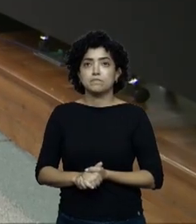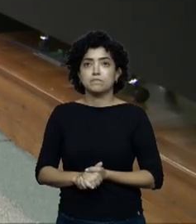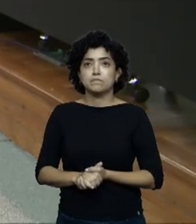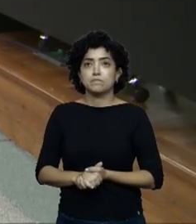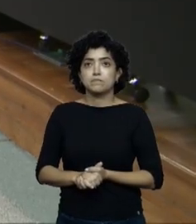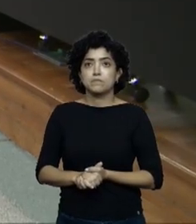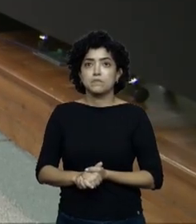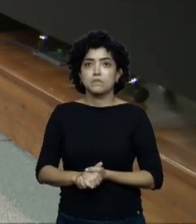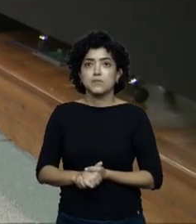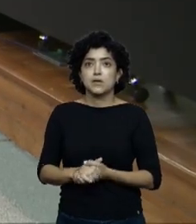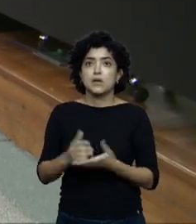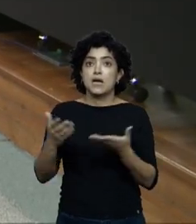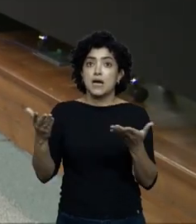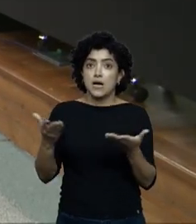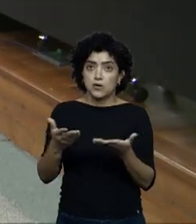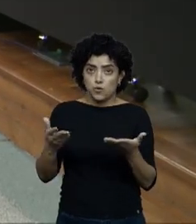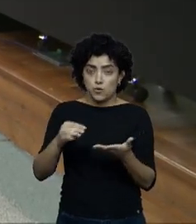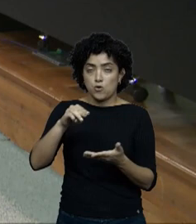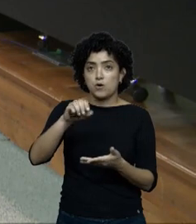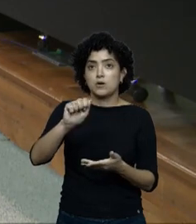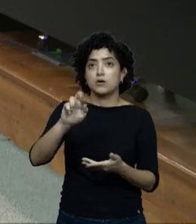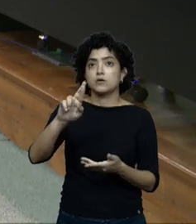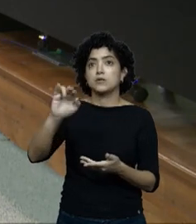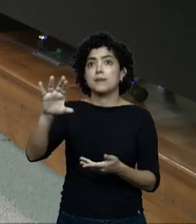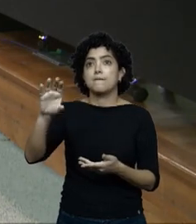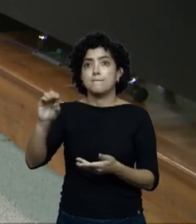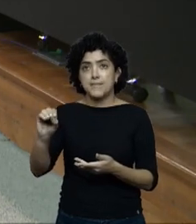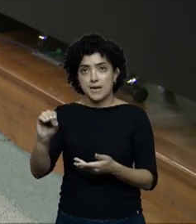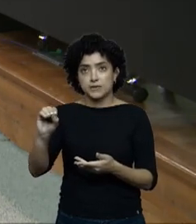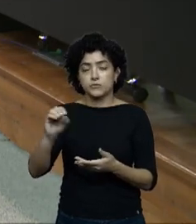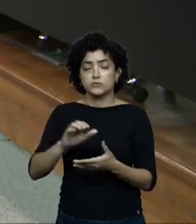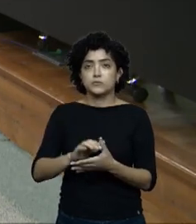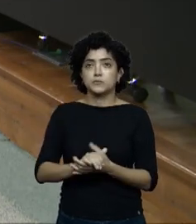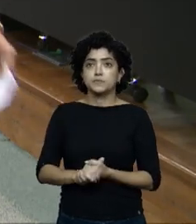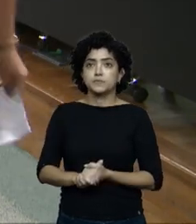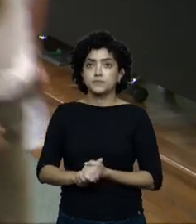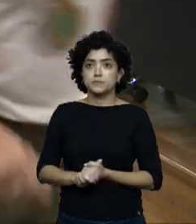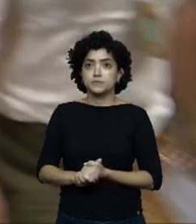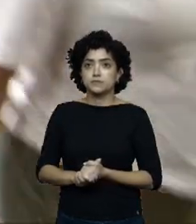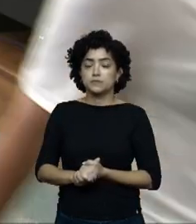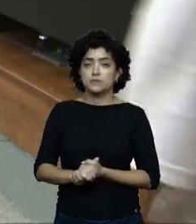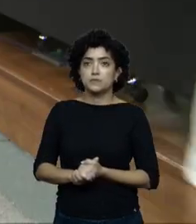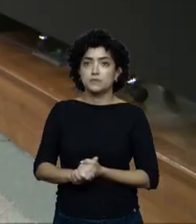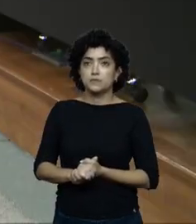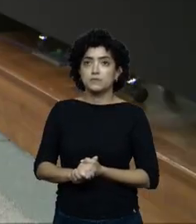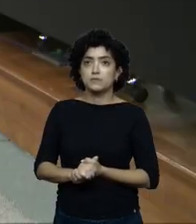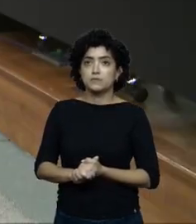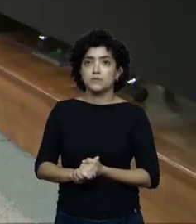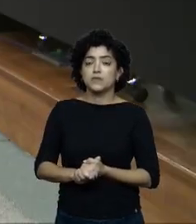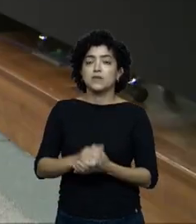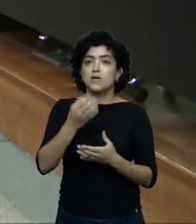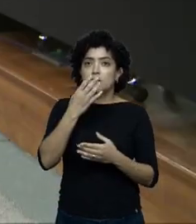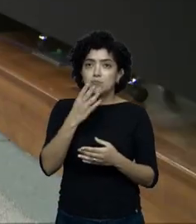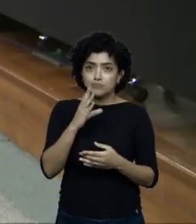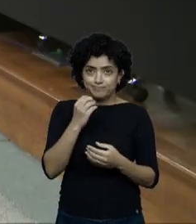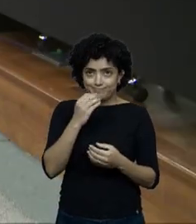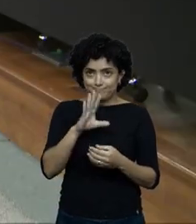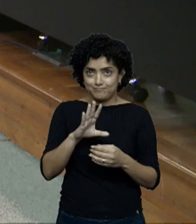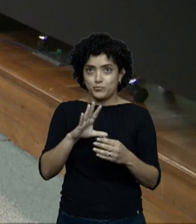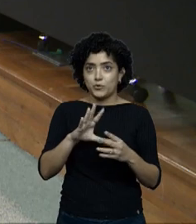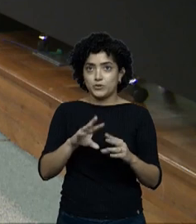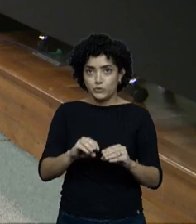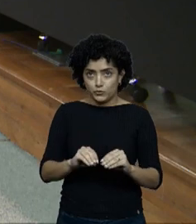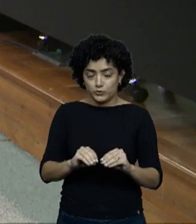agora o Mário e em seguida o cidimar de maravilha Oi boa noite a todos eu sou o